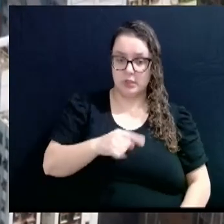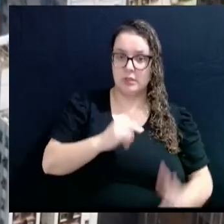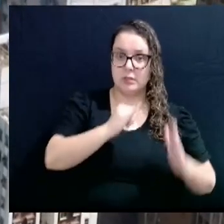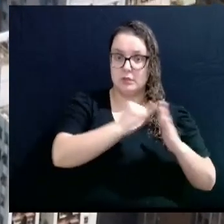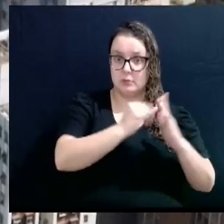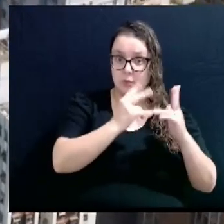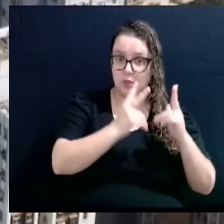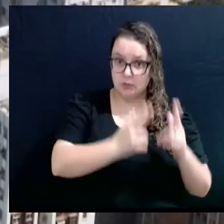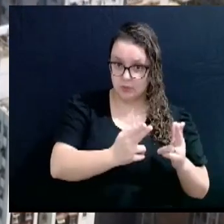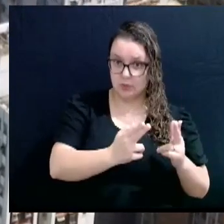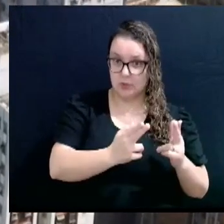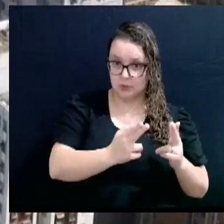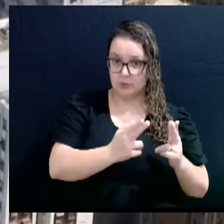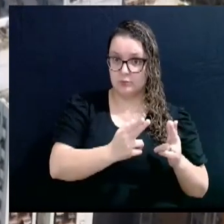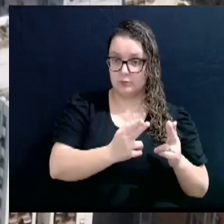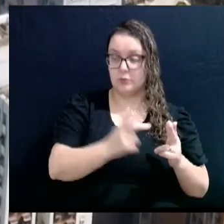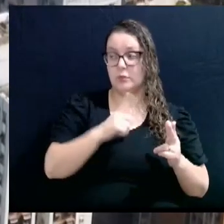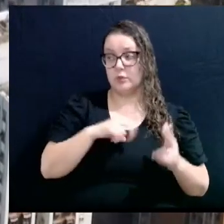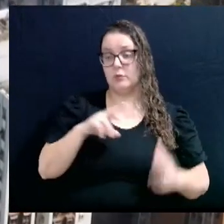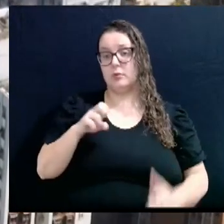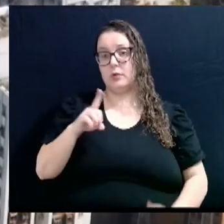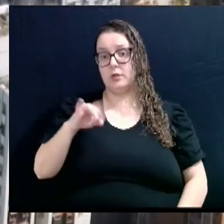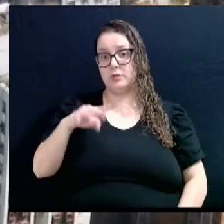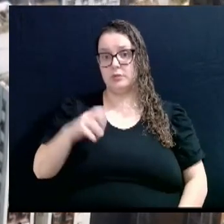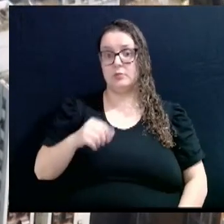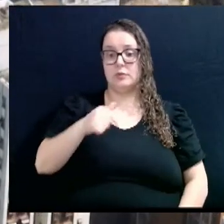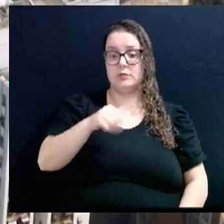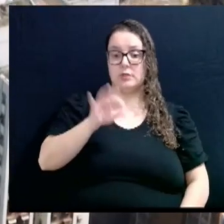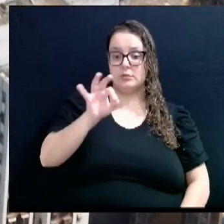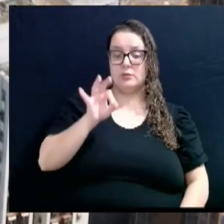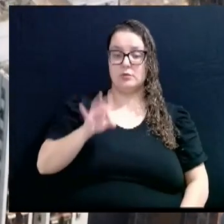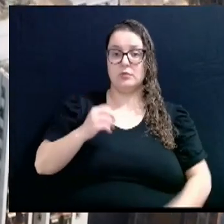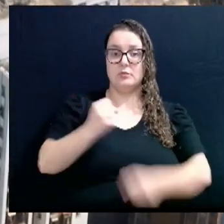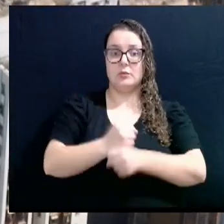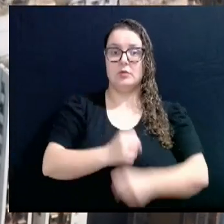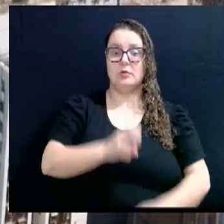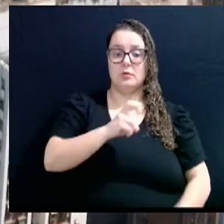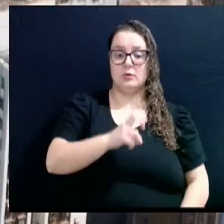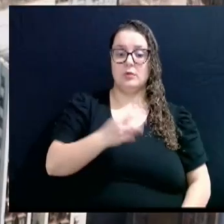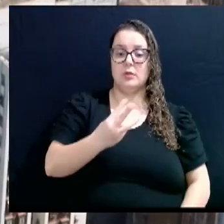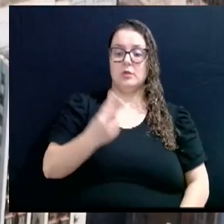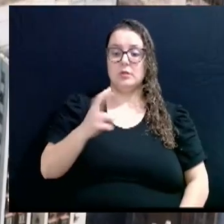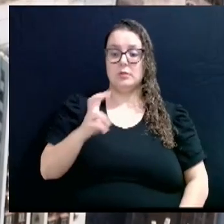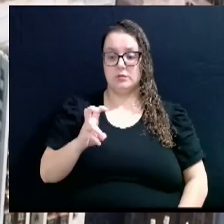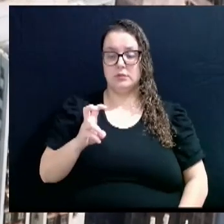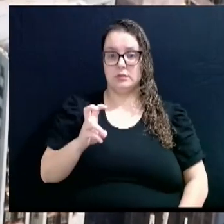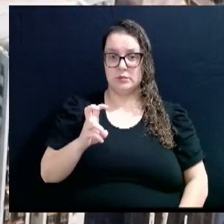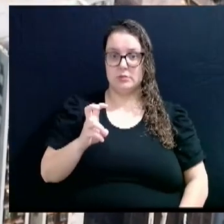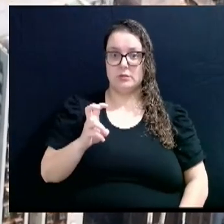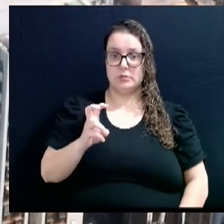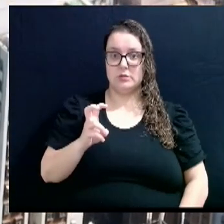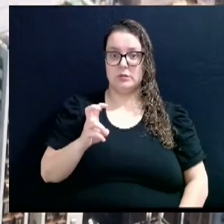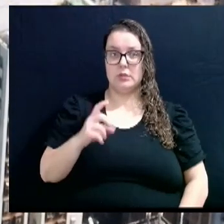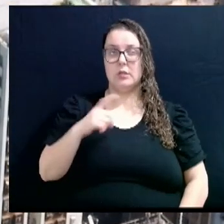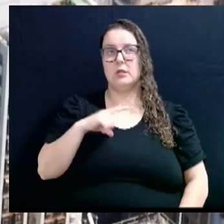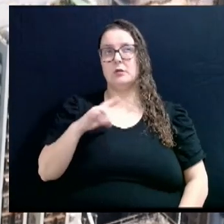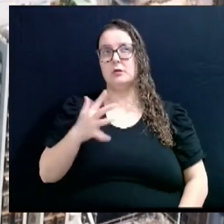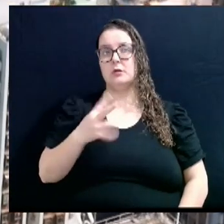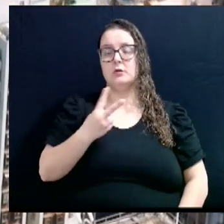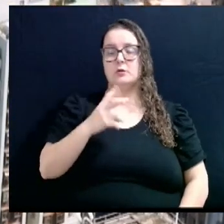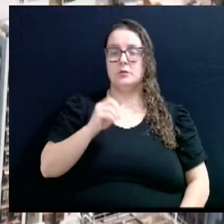como ele tem um rendimento de 7% ao ano, ele vai para 535. Você teria aí os 20%,